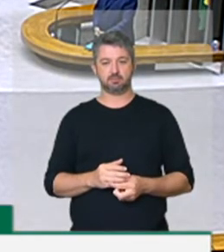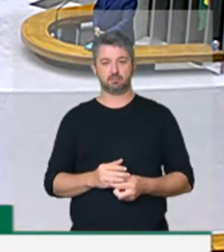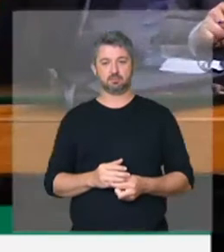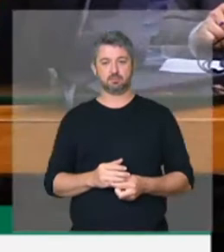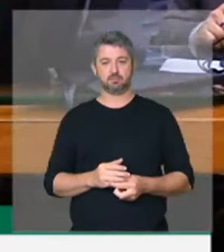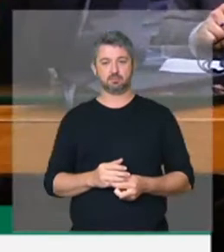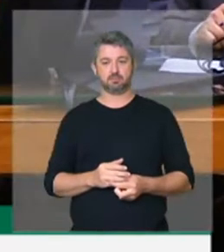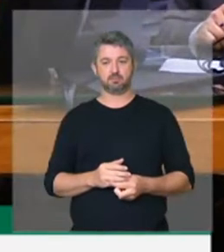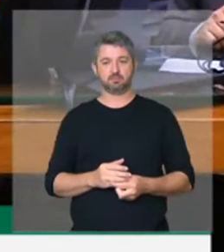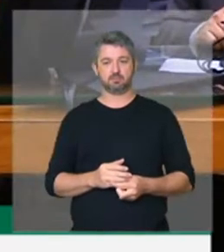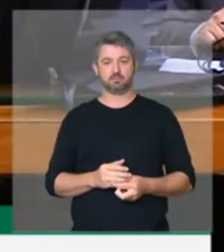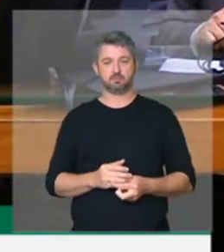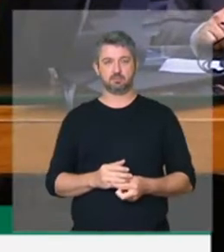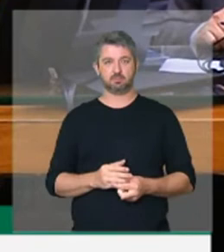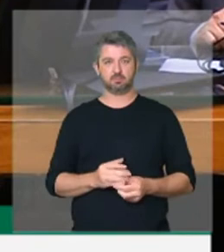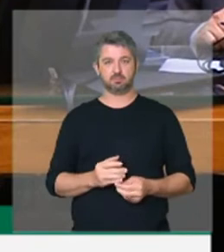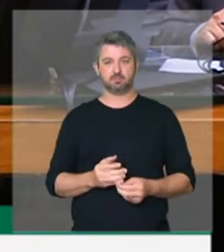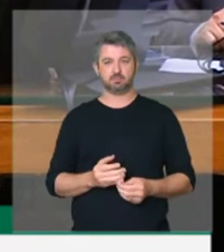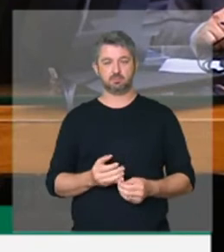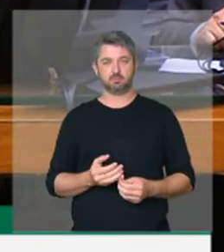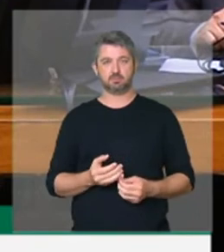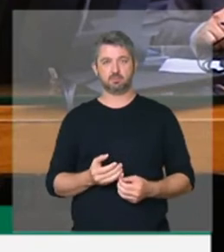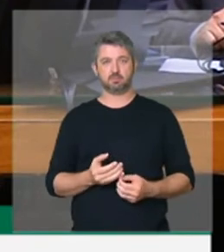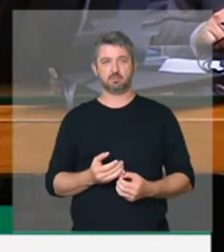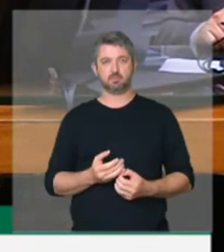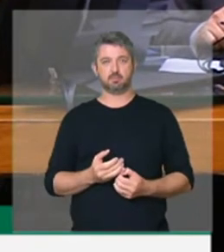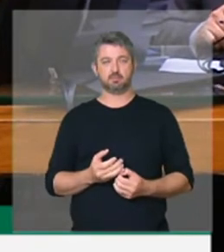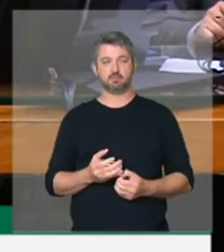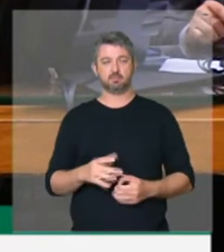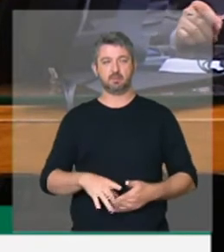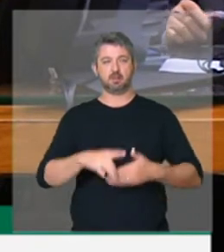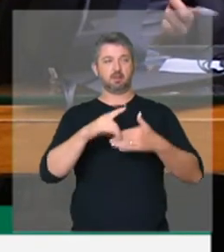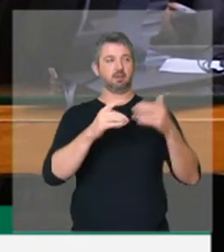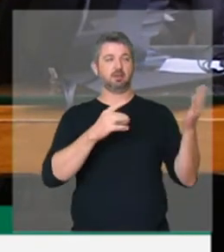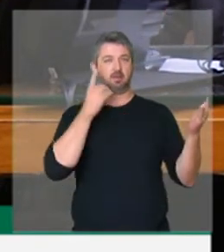Obrigado, deputada. Pelo tempo de liderança, deputado Coronel Tadeu.